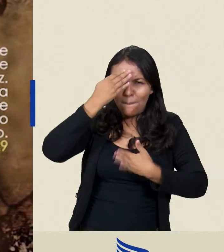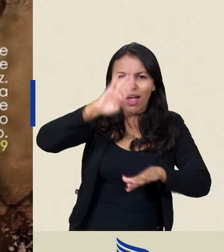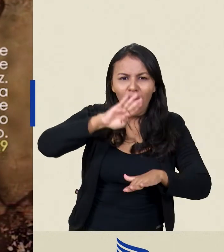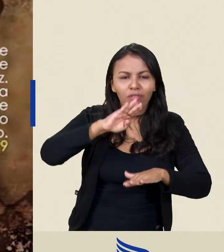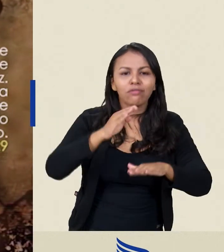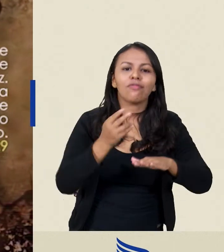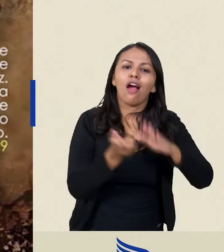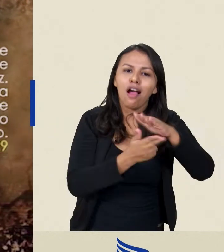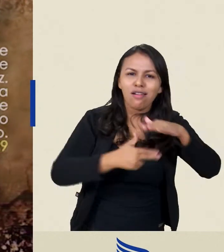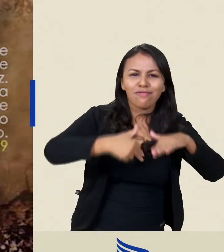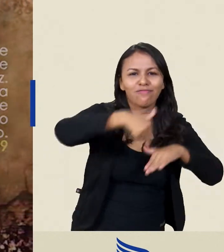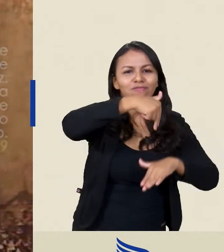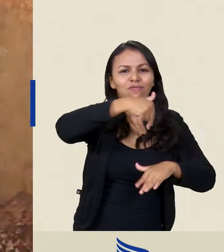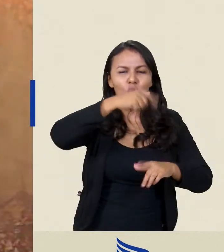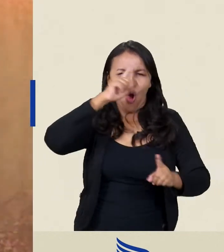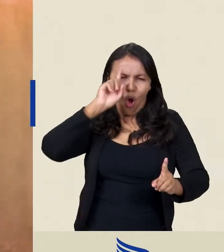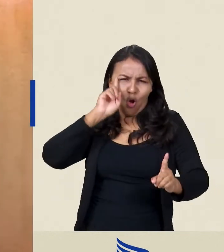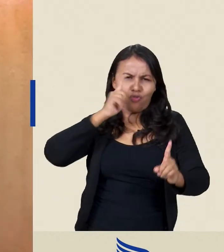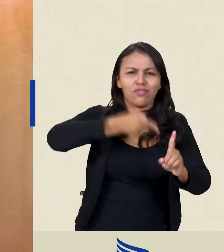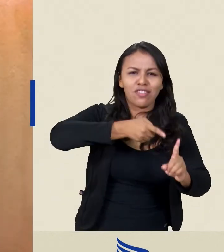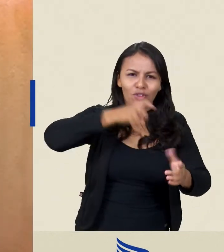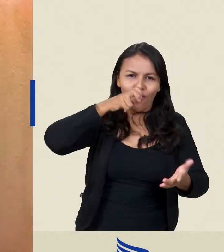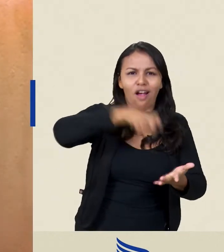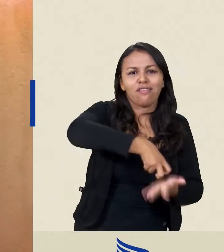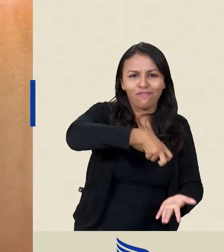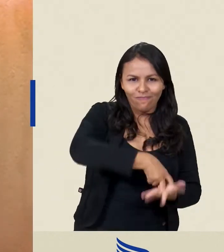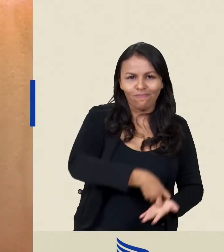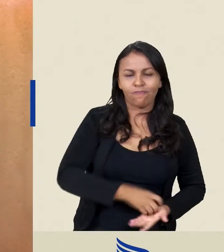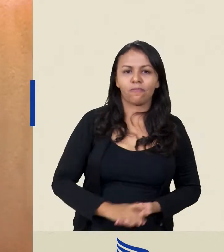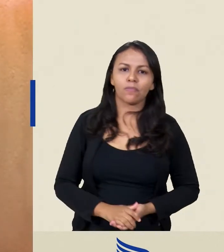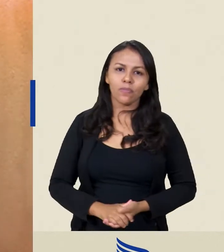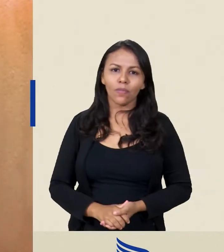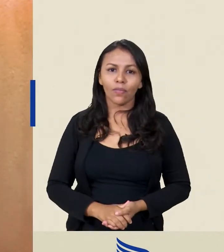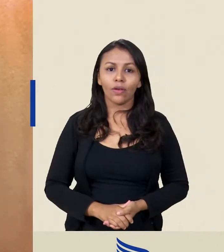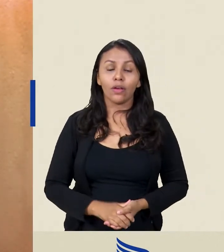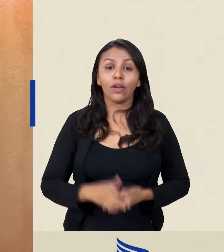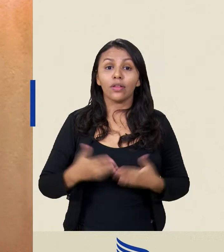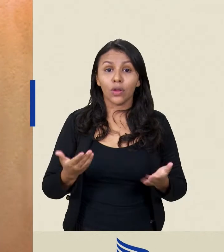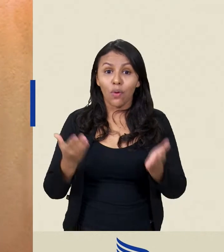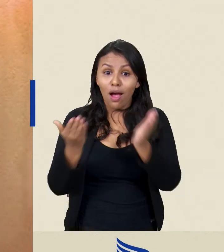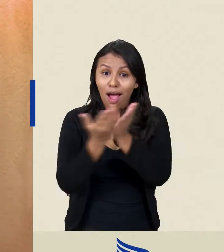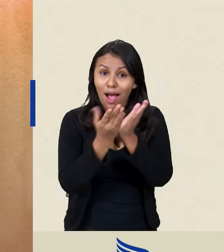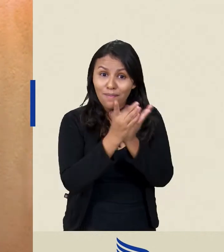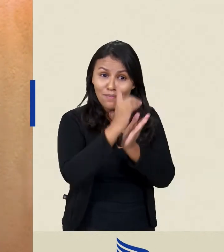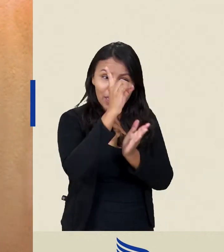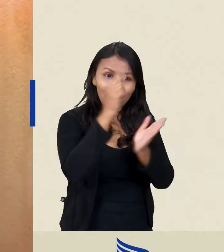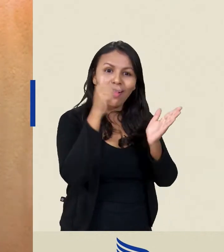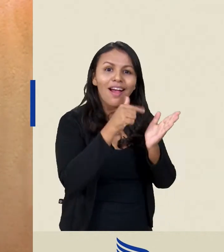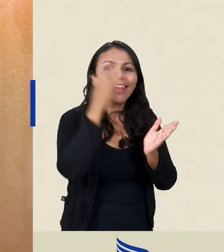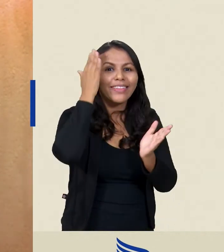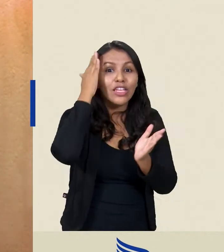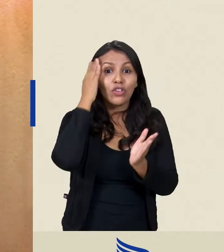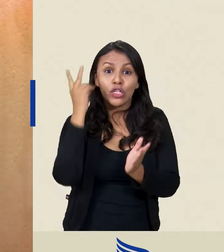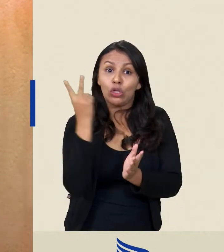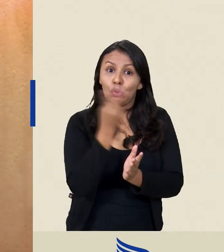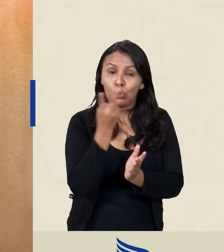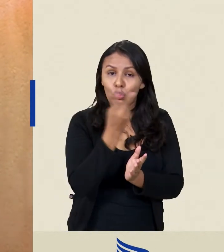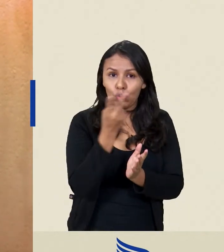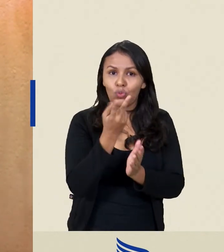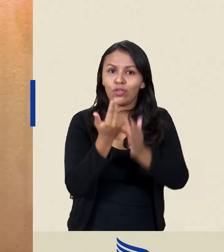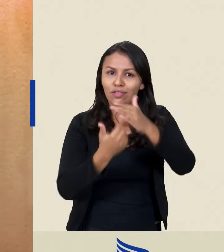5, 28 e 29. À luz da palavra de Deus, compreendemos que haverá duas grandes